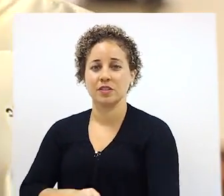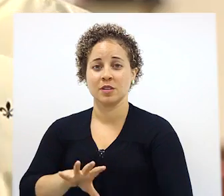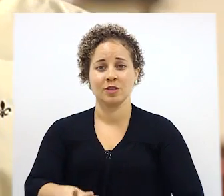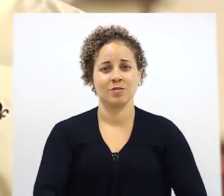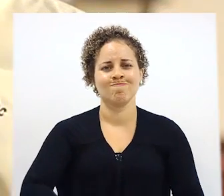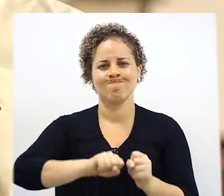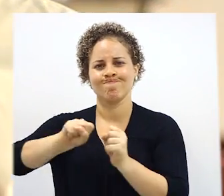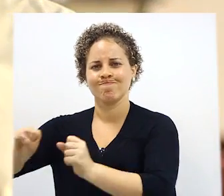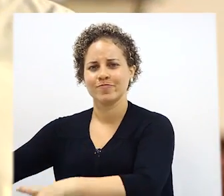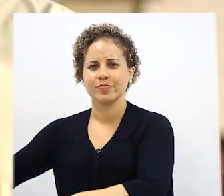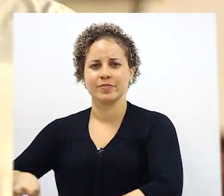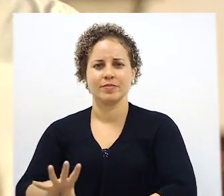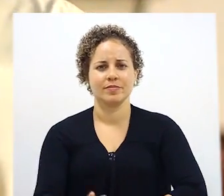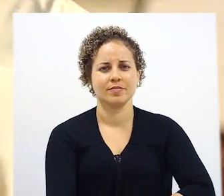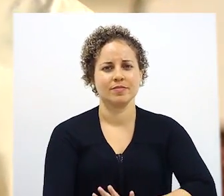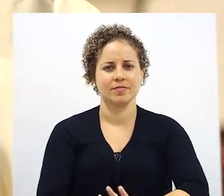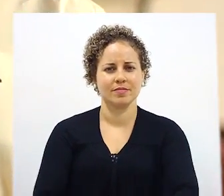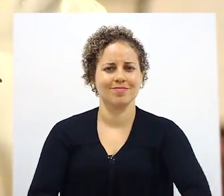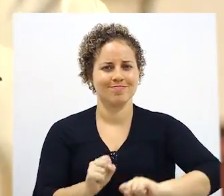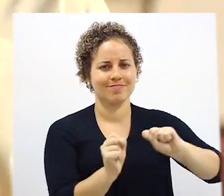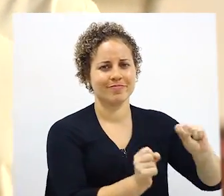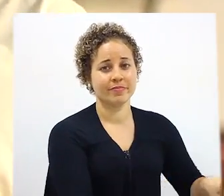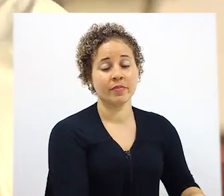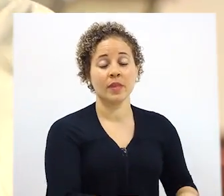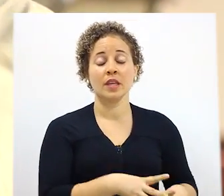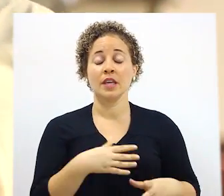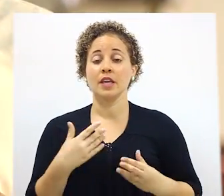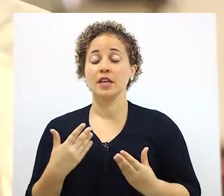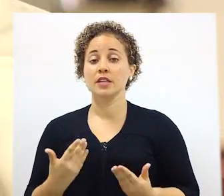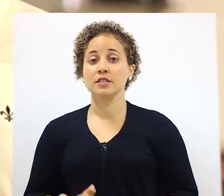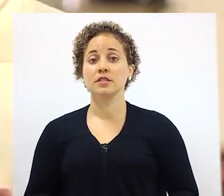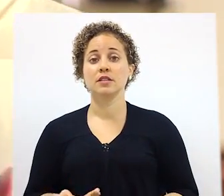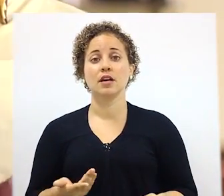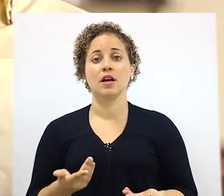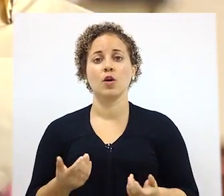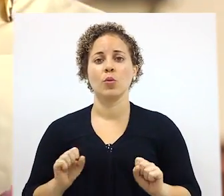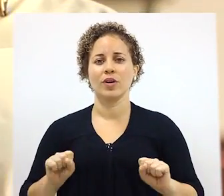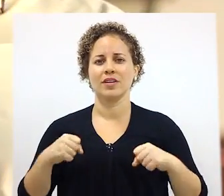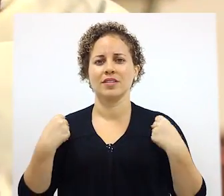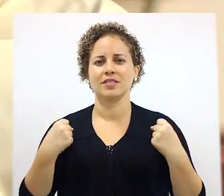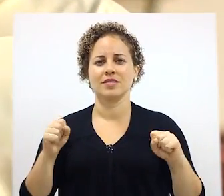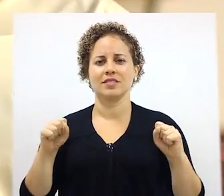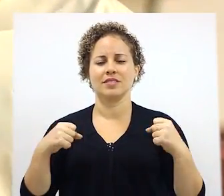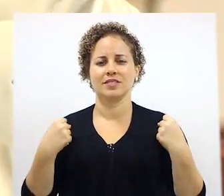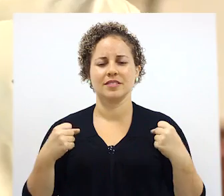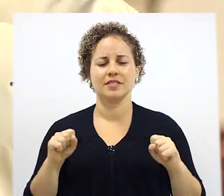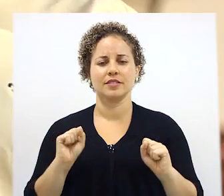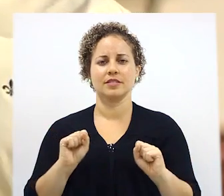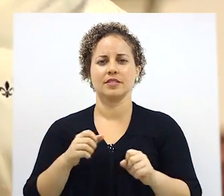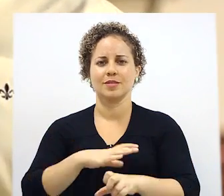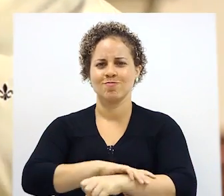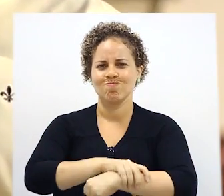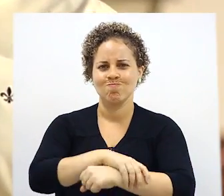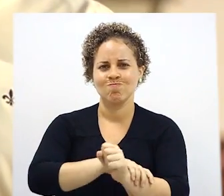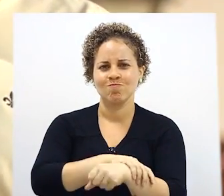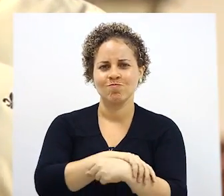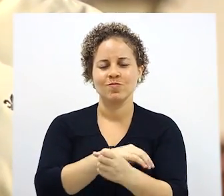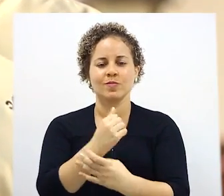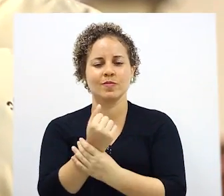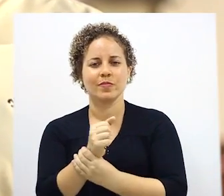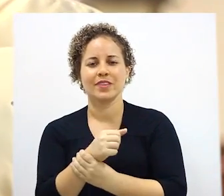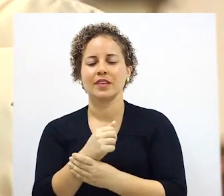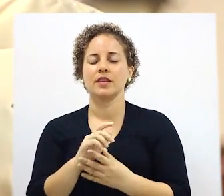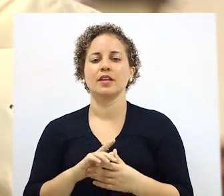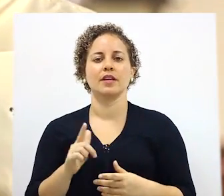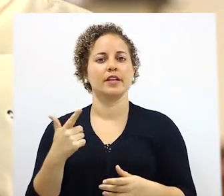pegando aqueles colmos de cana-de-açúcar, isso faz com que a ginástica laboral ela entre pesado para que o trabalhador ele não